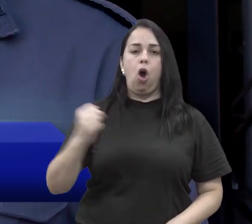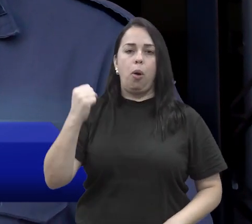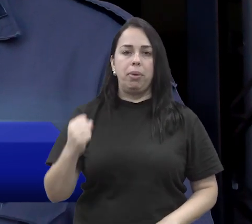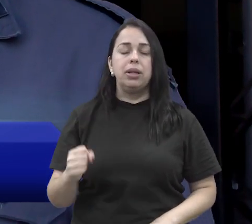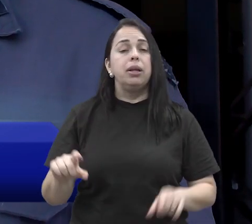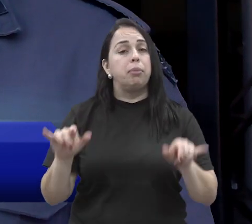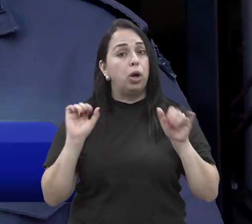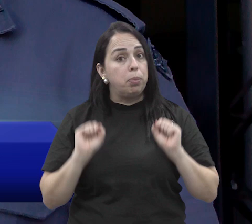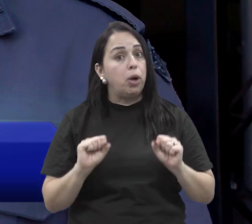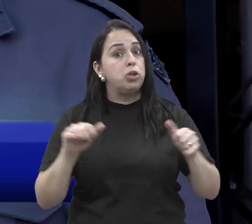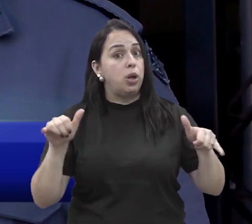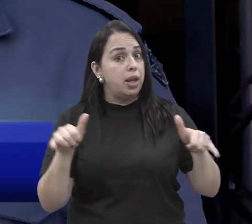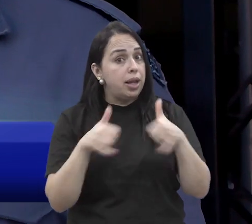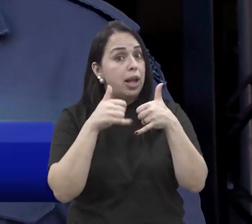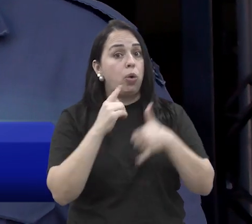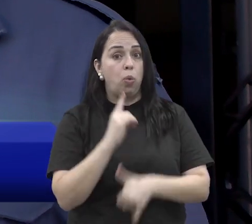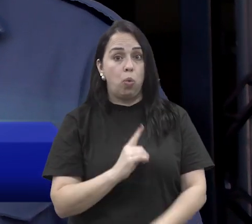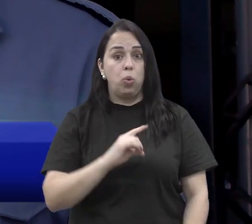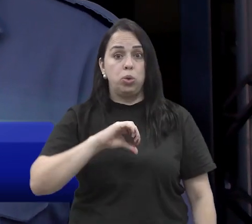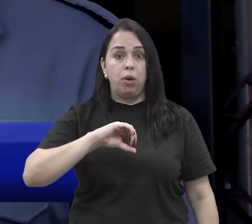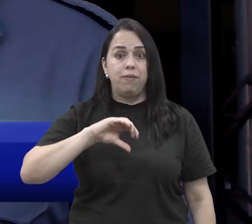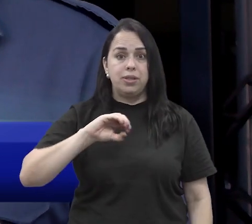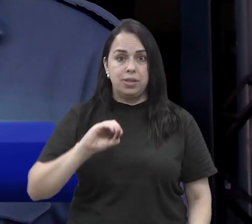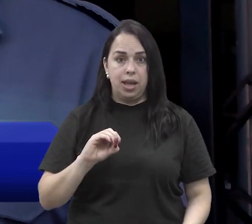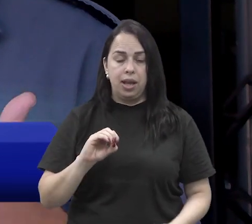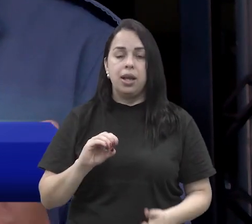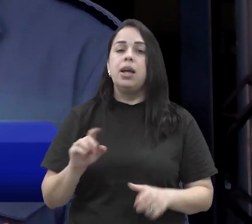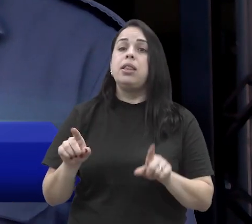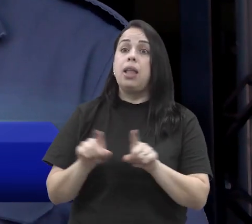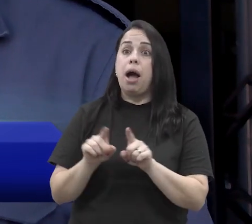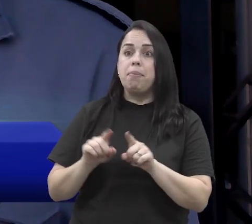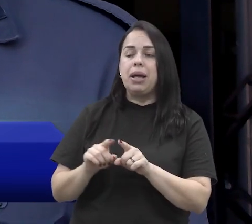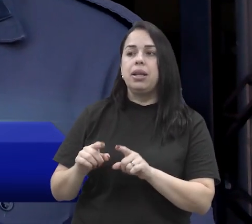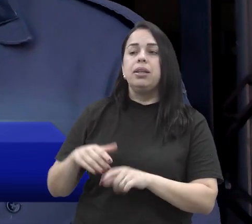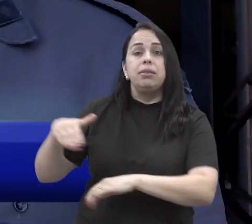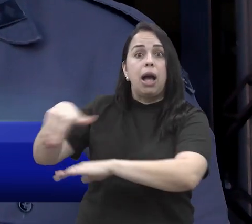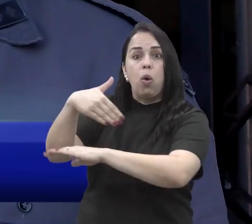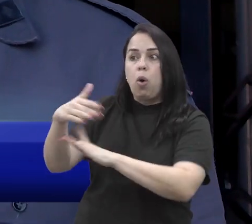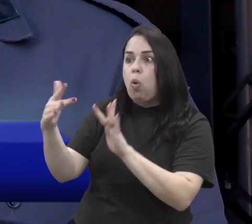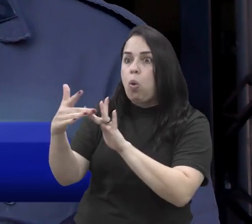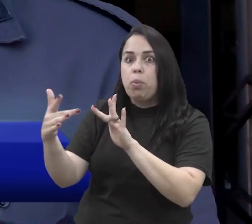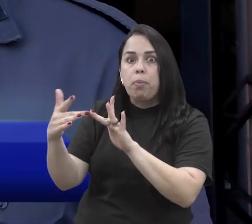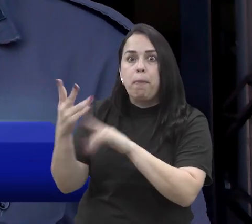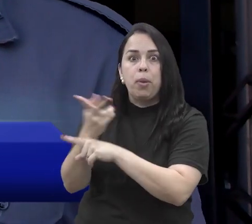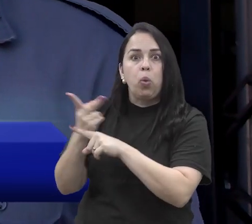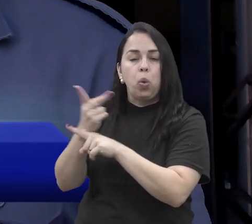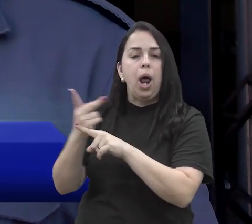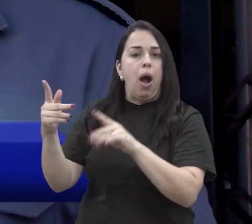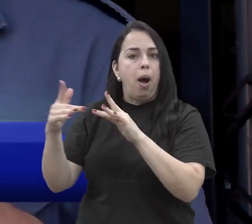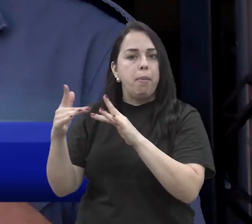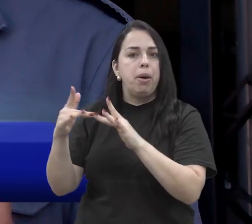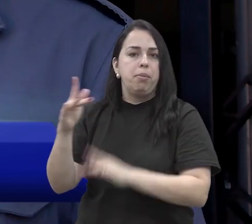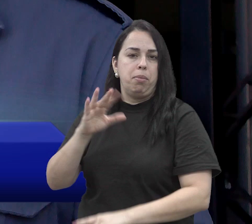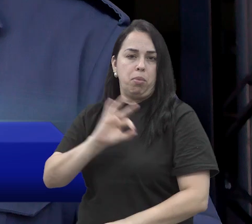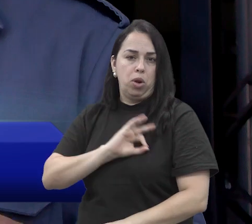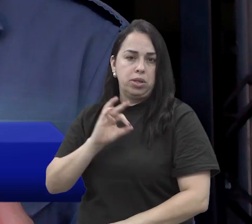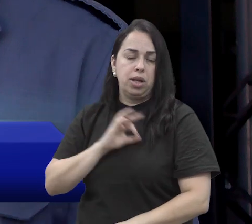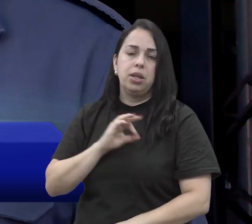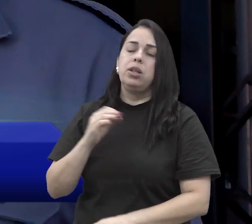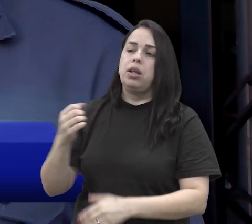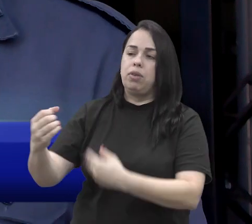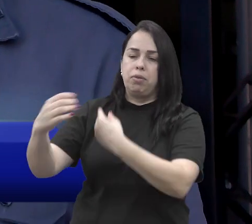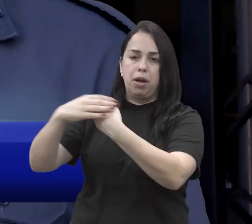se acontecer, além do 90 também é importante destacar que o contato com qualquer policial que se veja na rua também é importante. nós vamos fazer